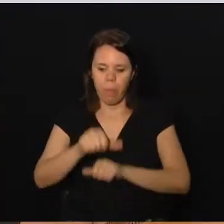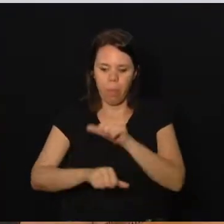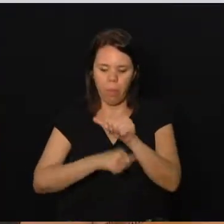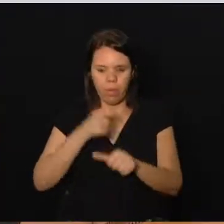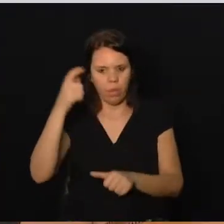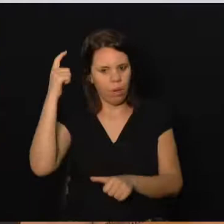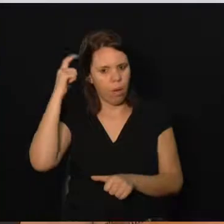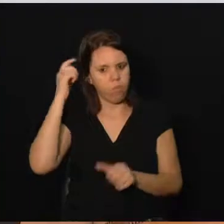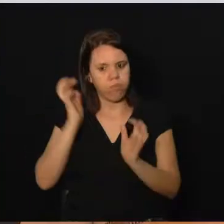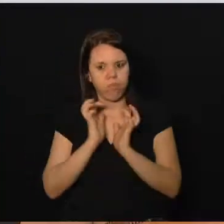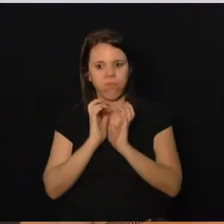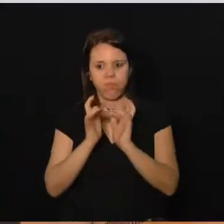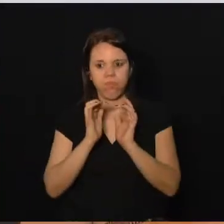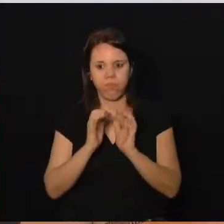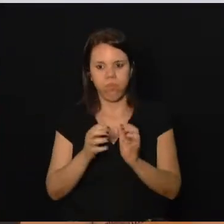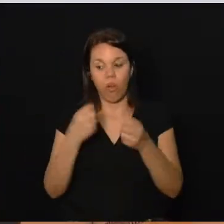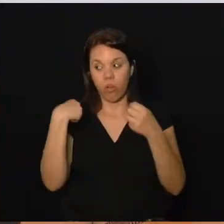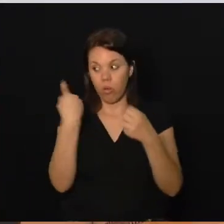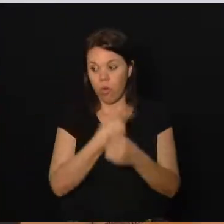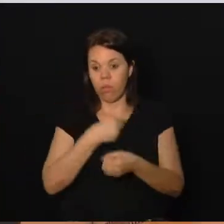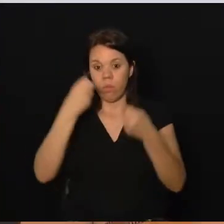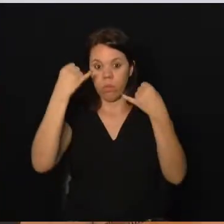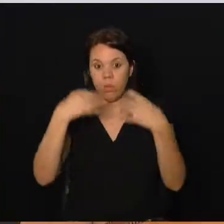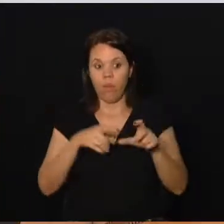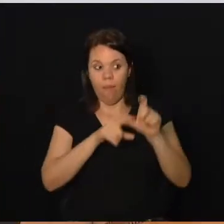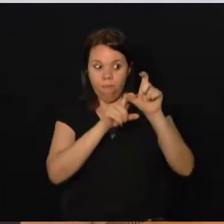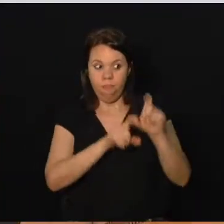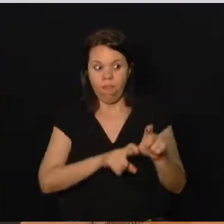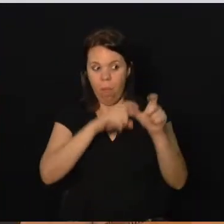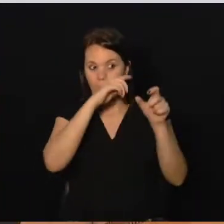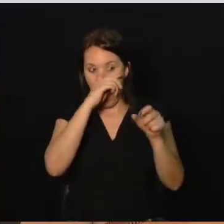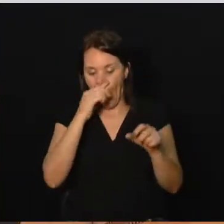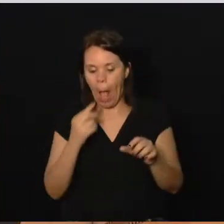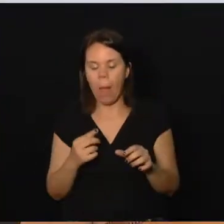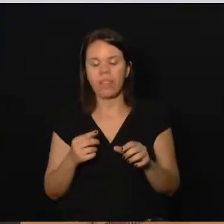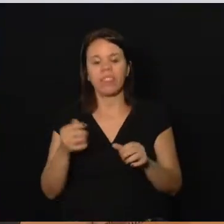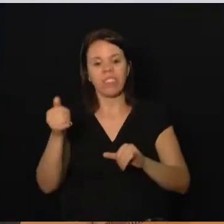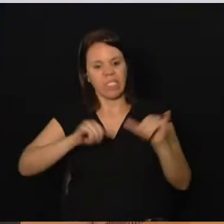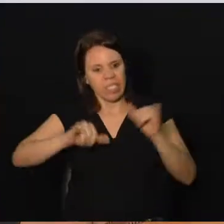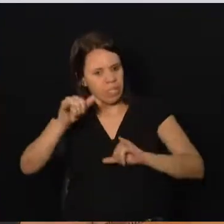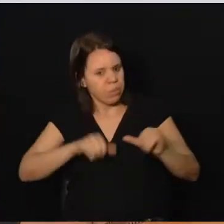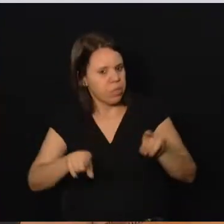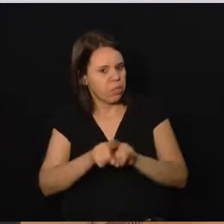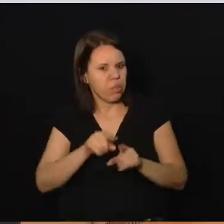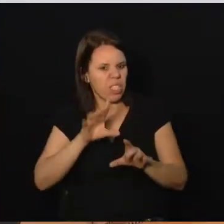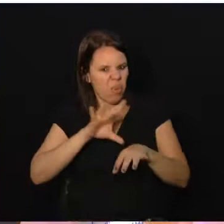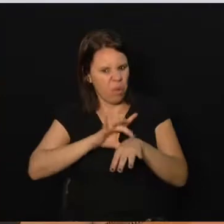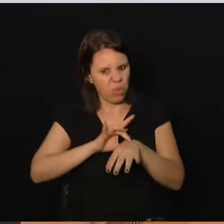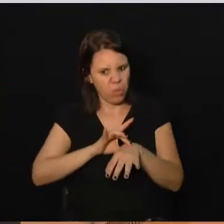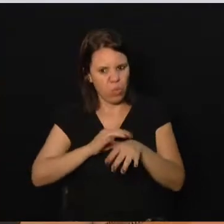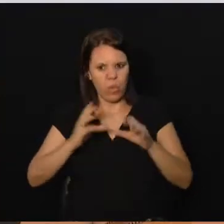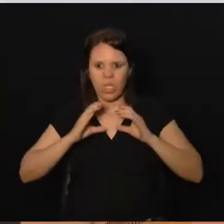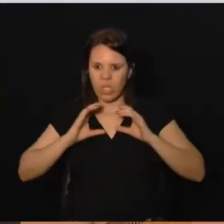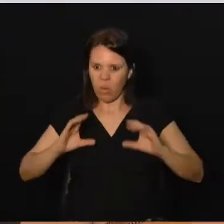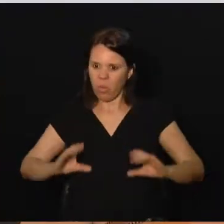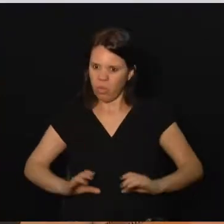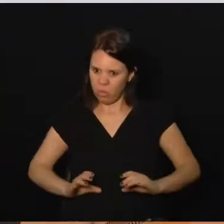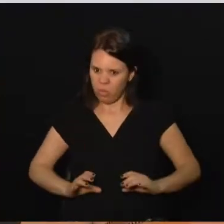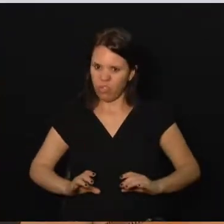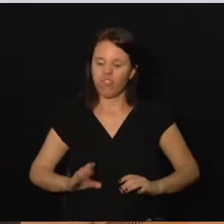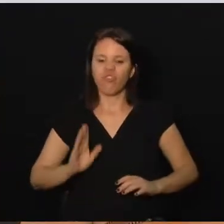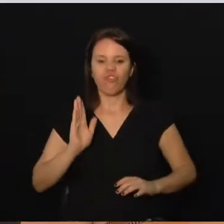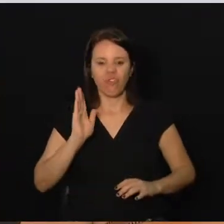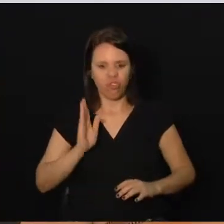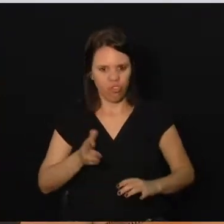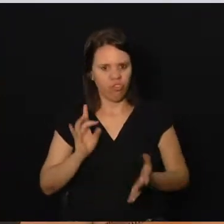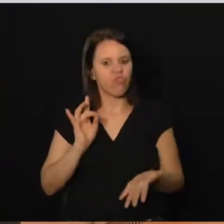nós falamos em dependência química, nós estamos falando de uma doença mental e comportamental. Isso já é um